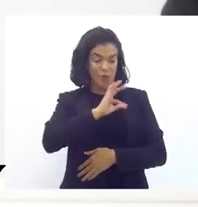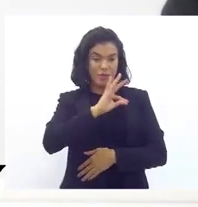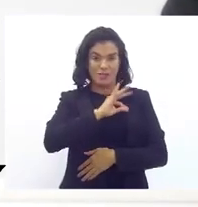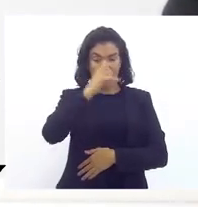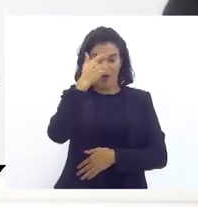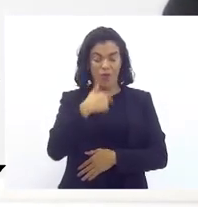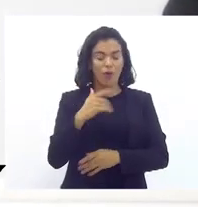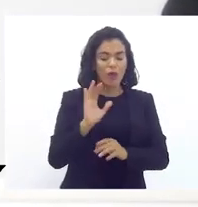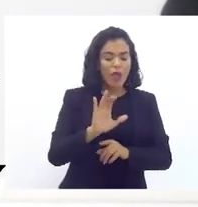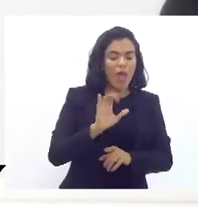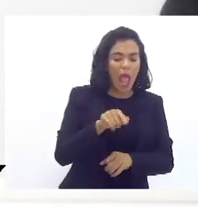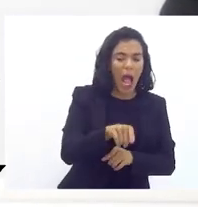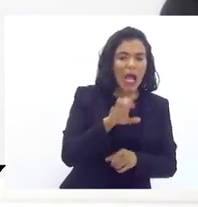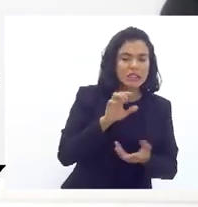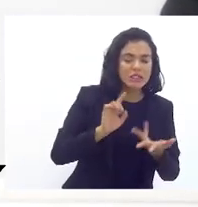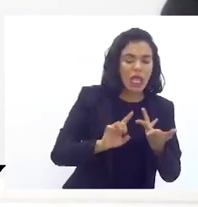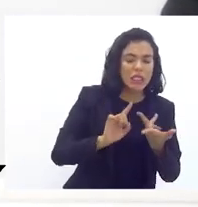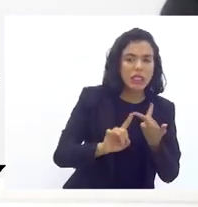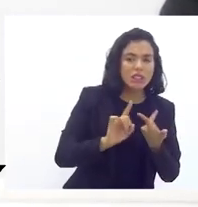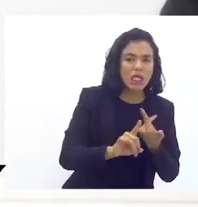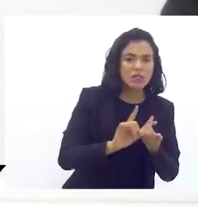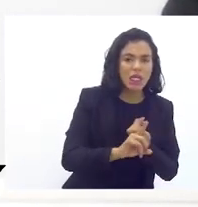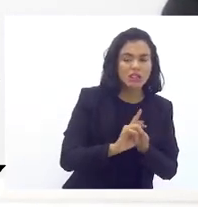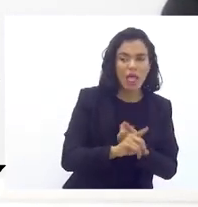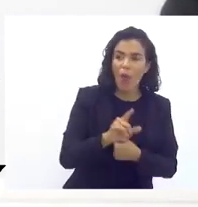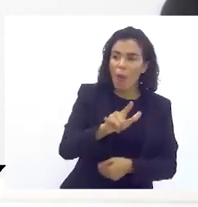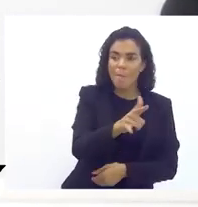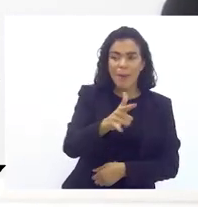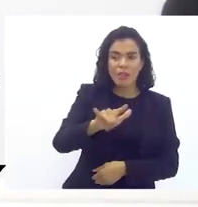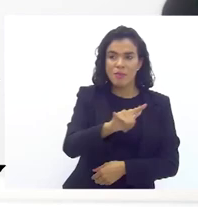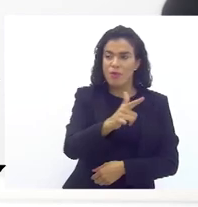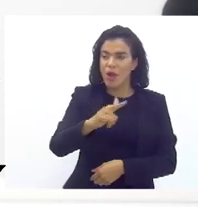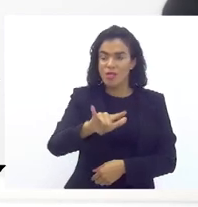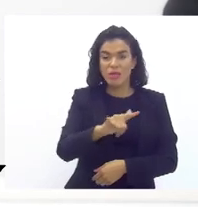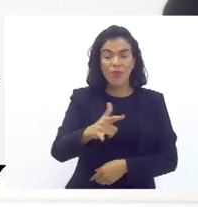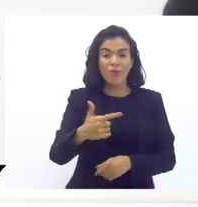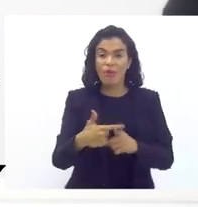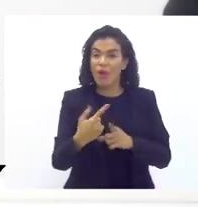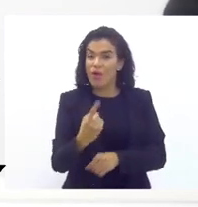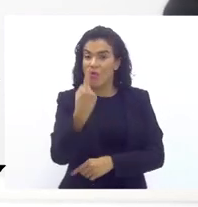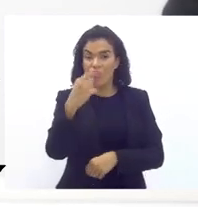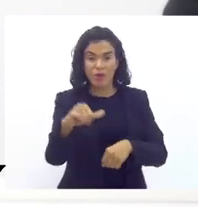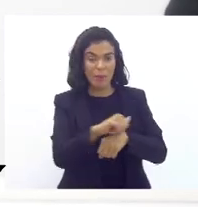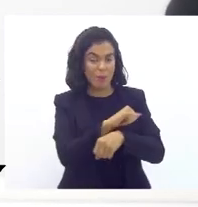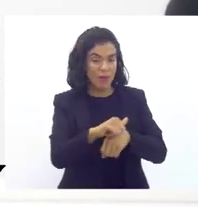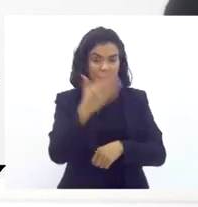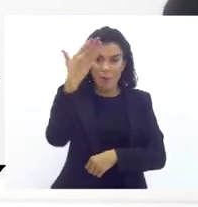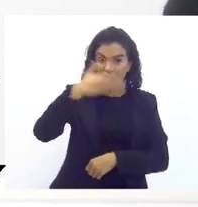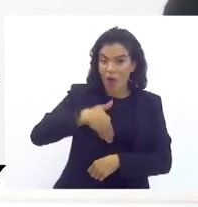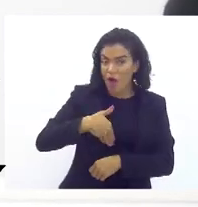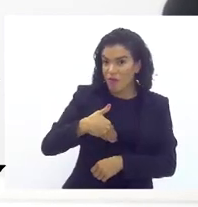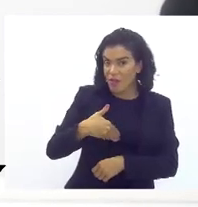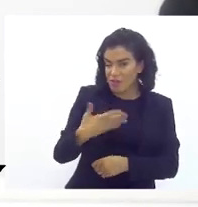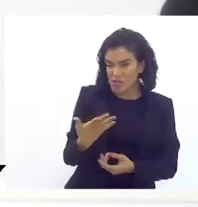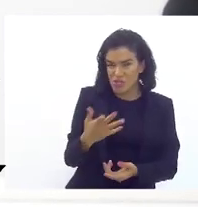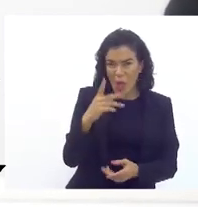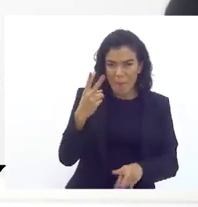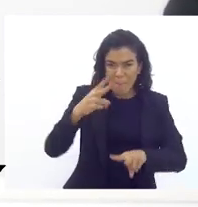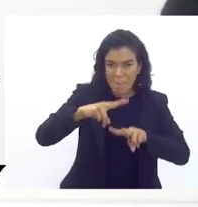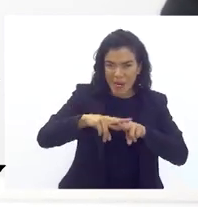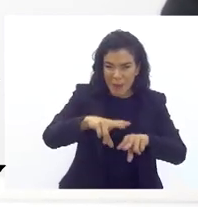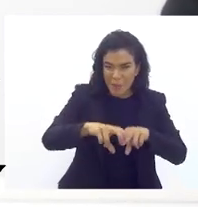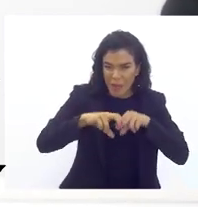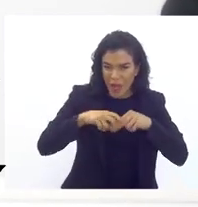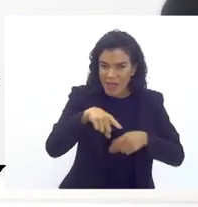um depoimento pessoal isso é manipulação sobre tudo quando é o único meio de prova quando são capazes de prender uma pessoa só por um reconhecimento fotográfico